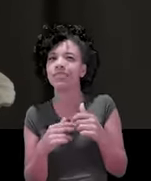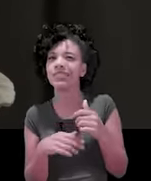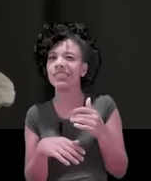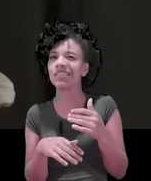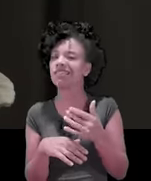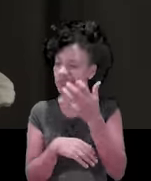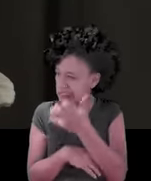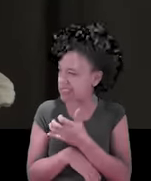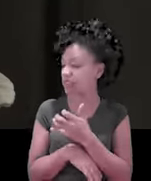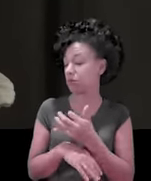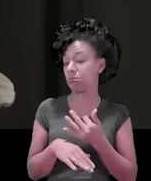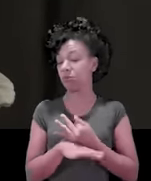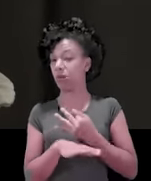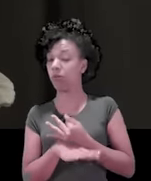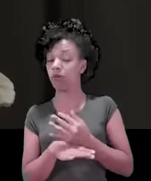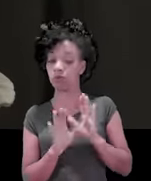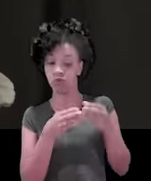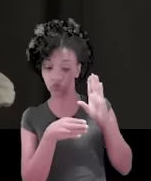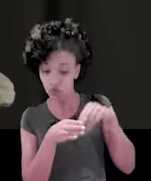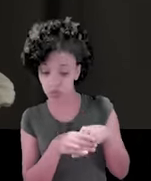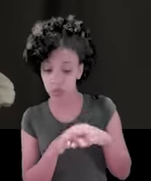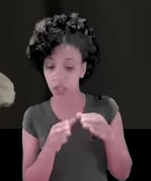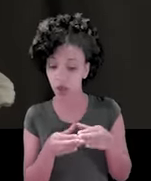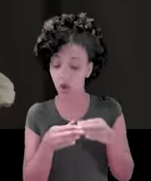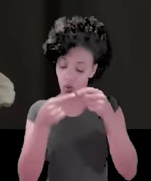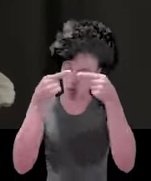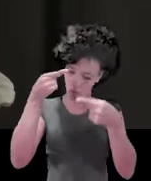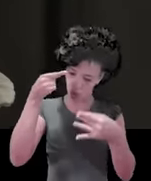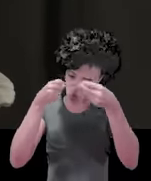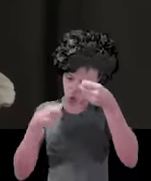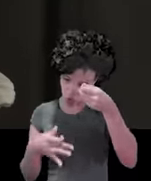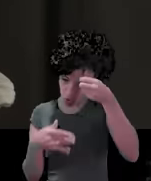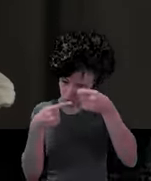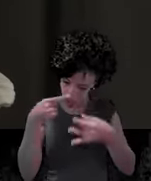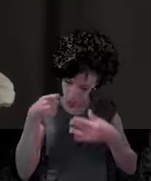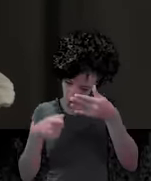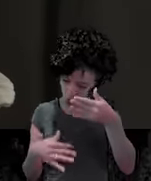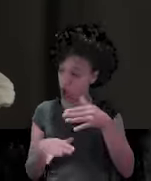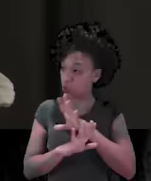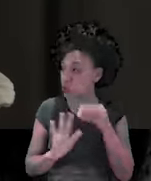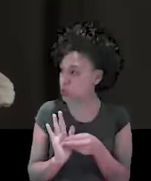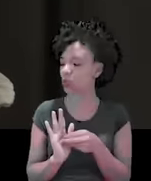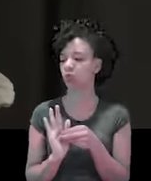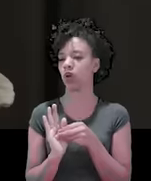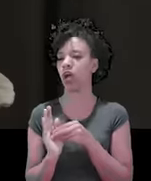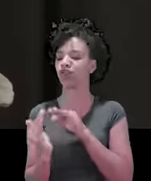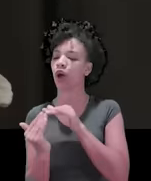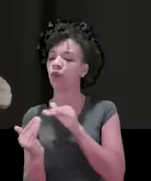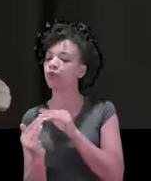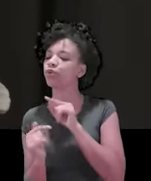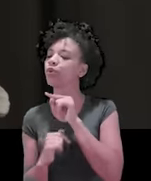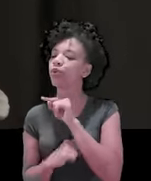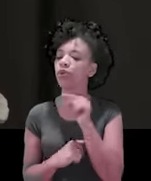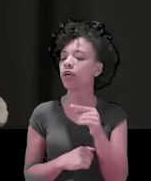um pouco eu tenho um pouco medo dessa numa geração que a gente está dentro que a geração do algoritmo onde tudo para você é entregue de acordo com